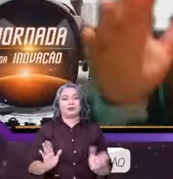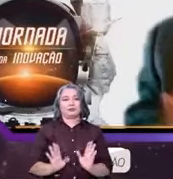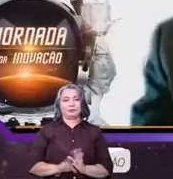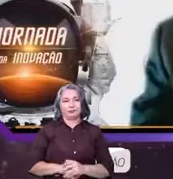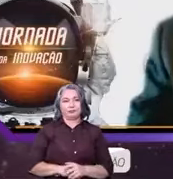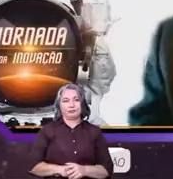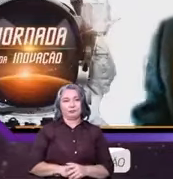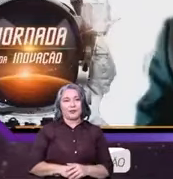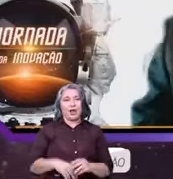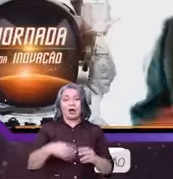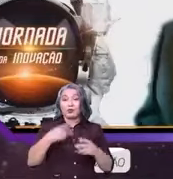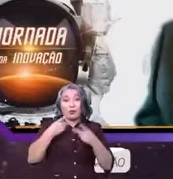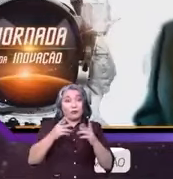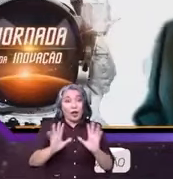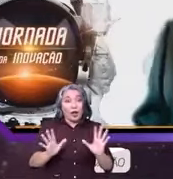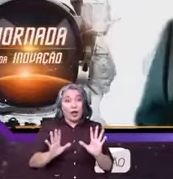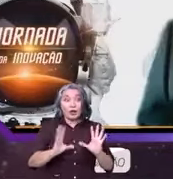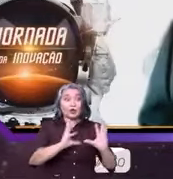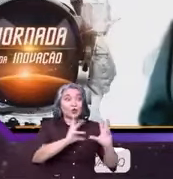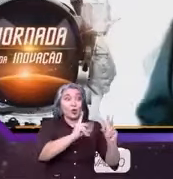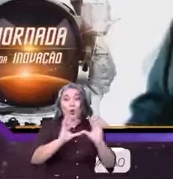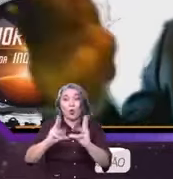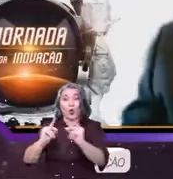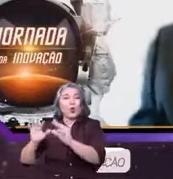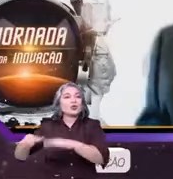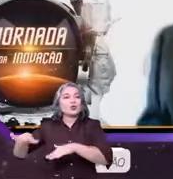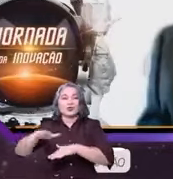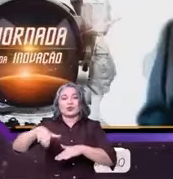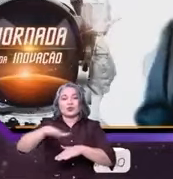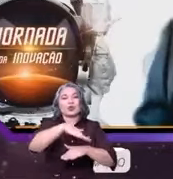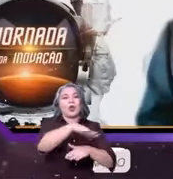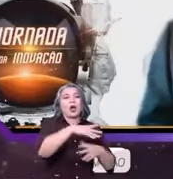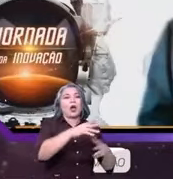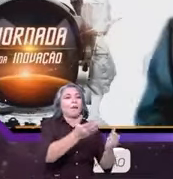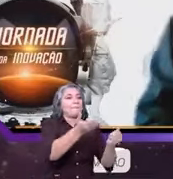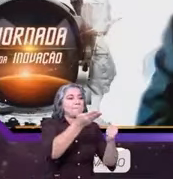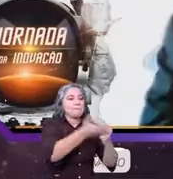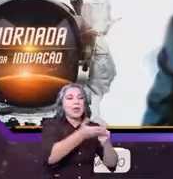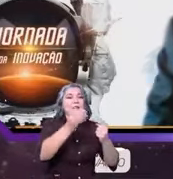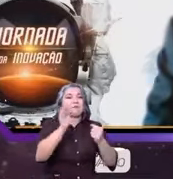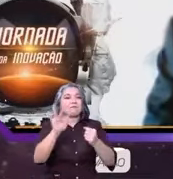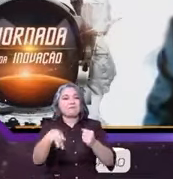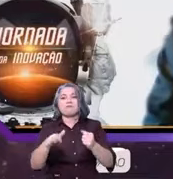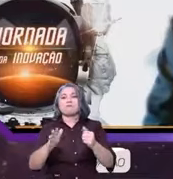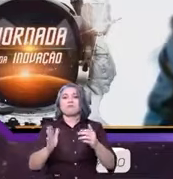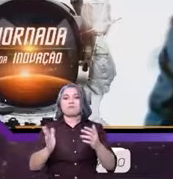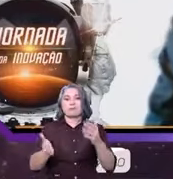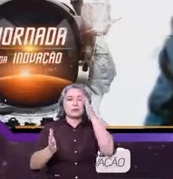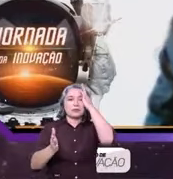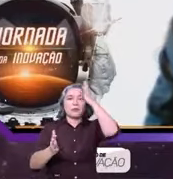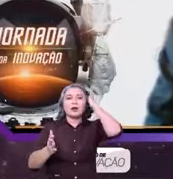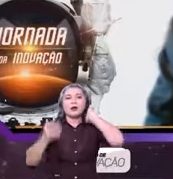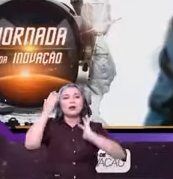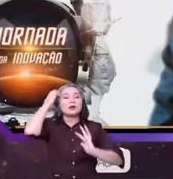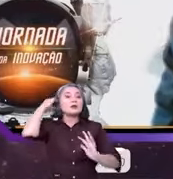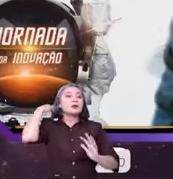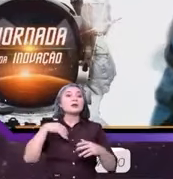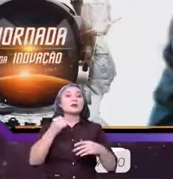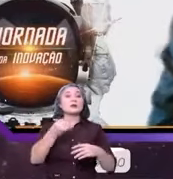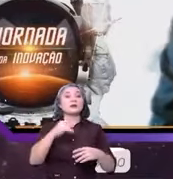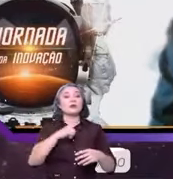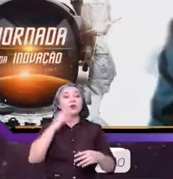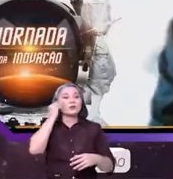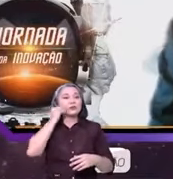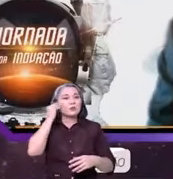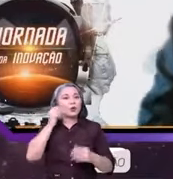Estou falando aí, isso é aplicável a todos os segmentos. Área fim, área meio. Não. Se for experimentação